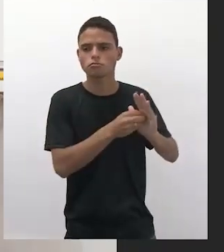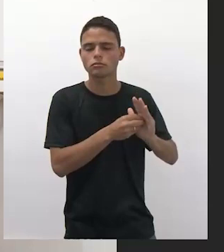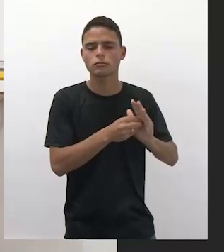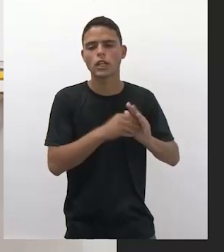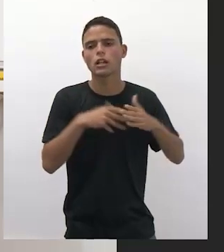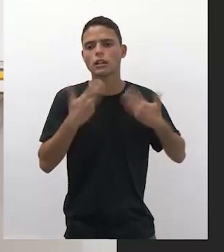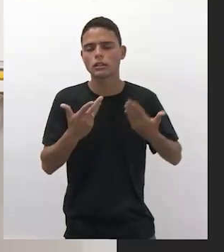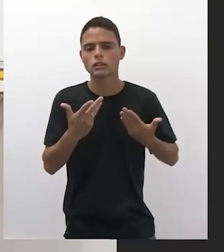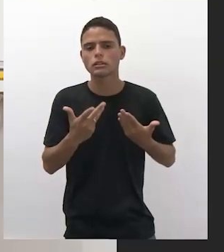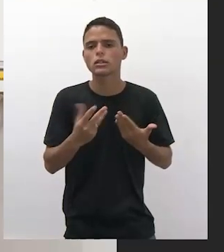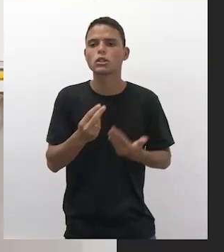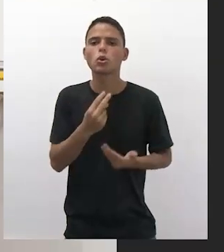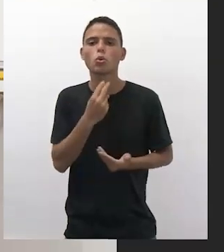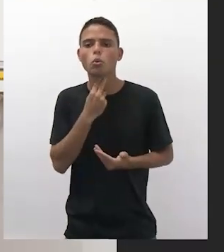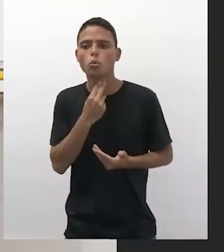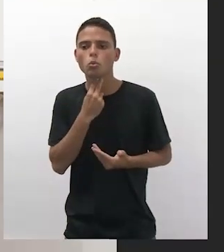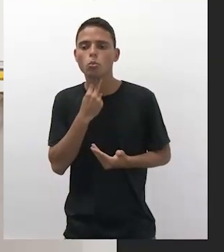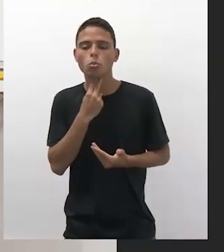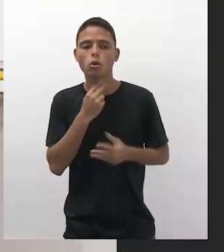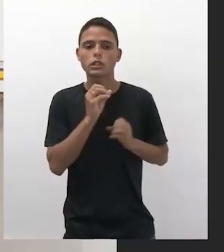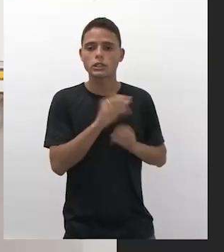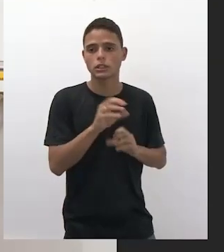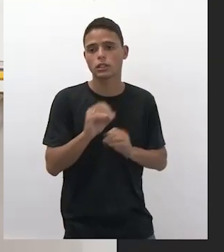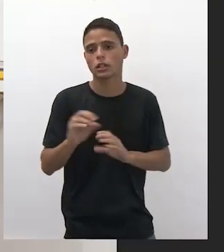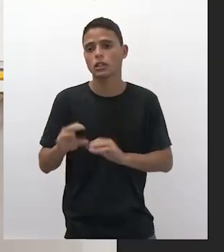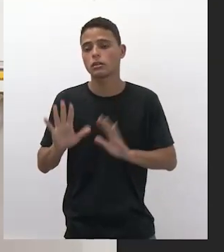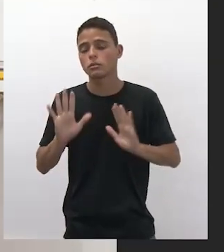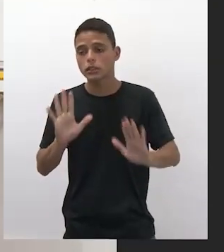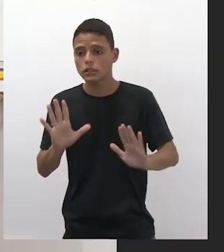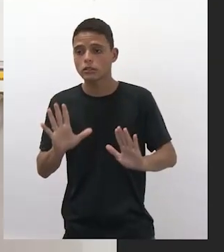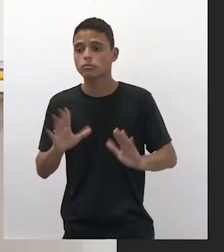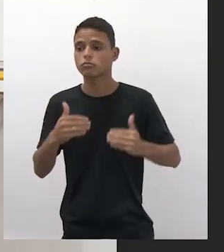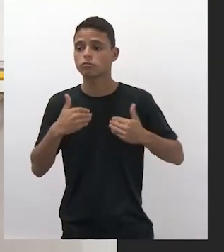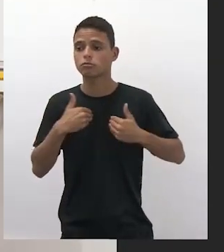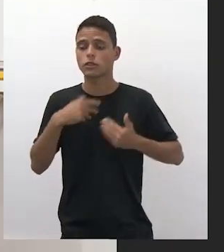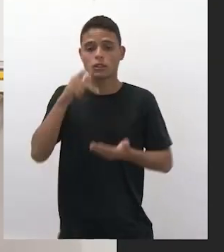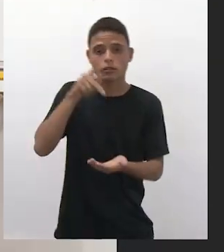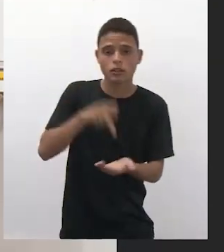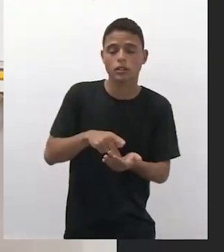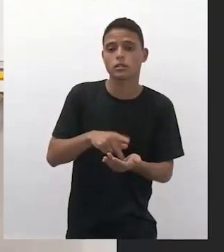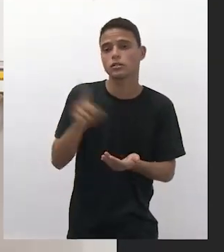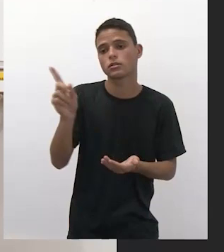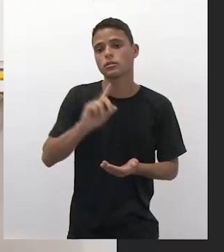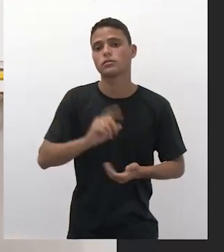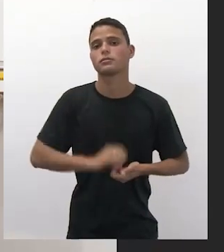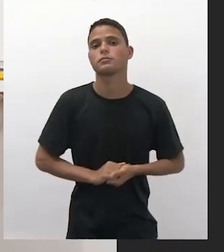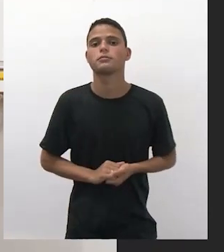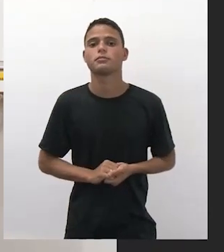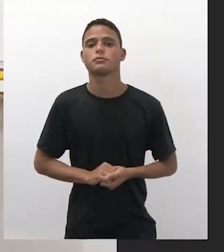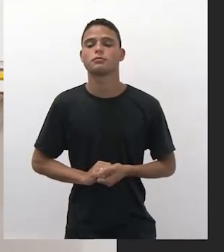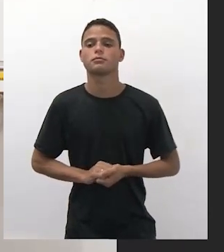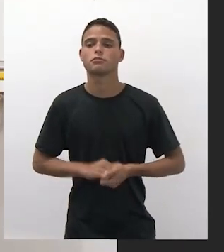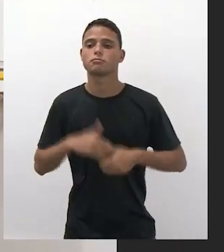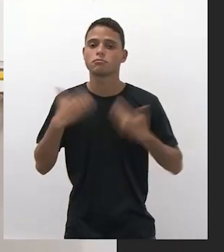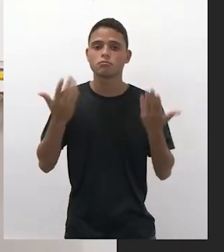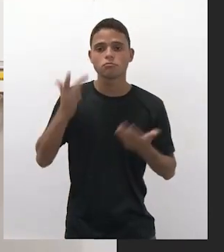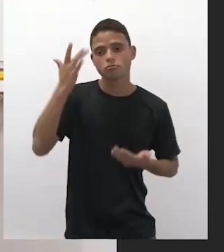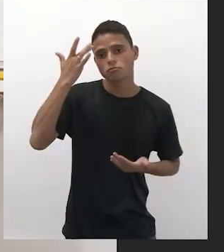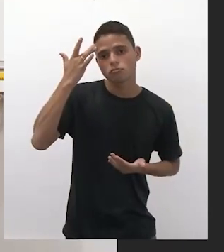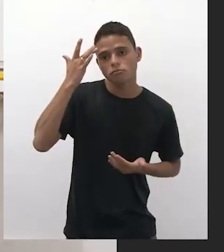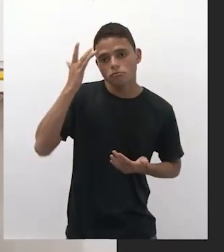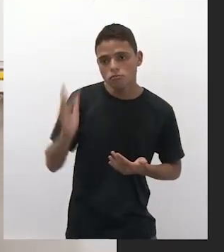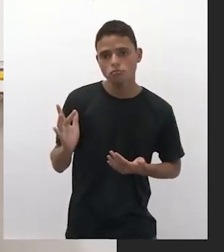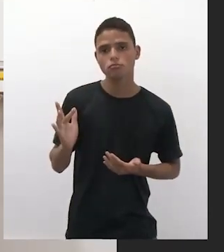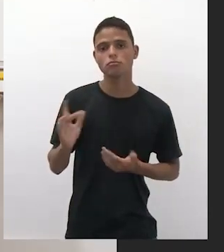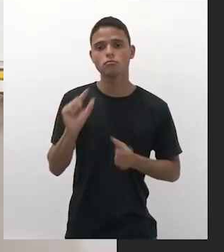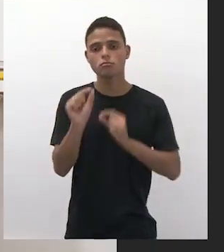assim, como mediadora, mas se eu não fizer isso, eu não seria verdadeira. Então, acho que vem